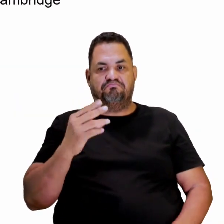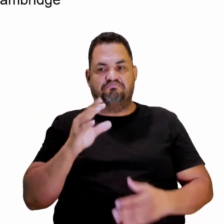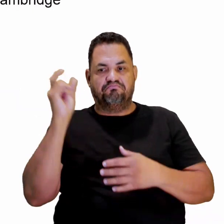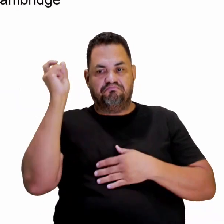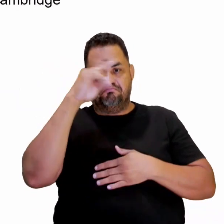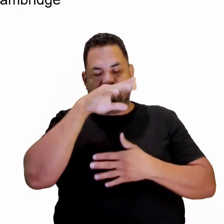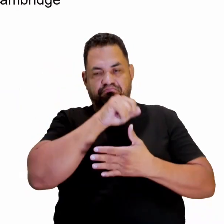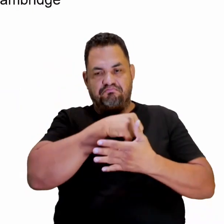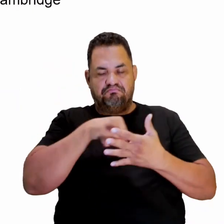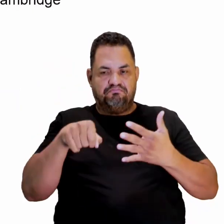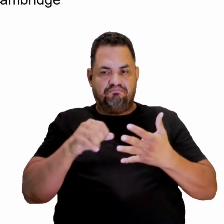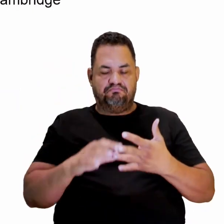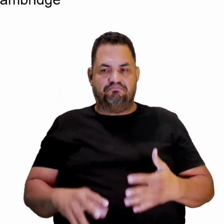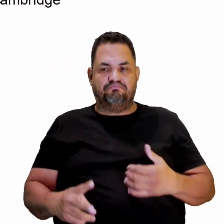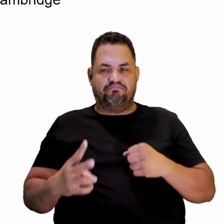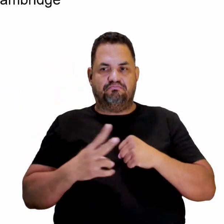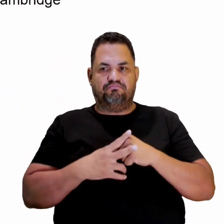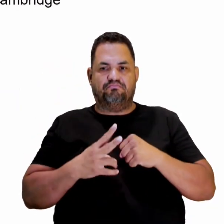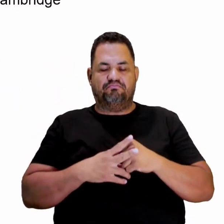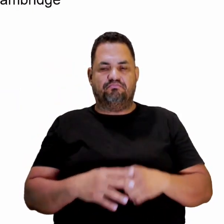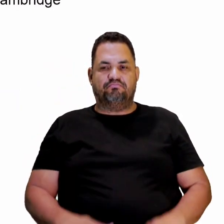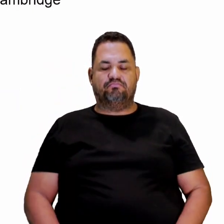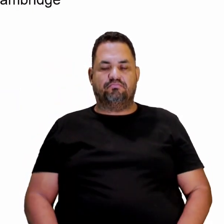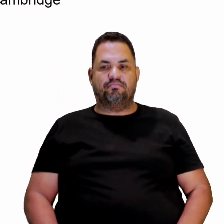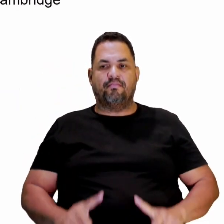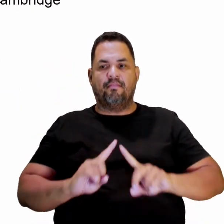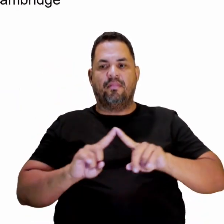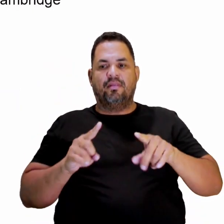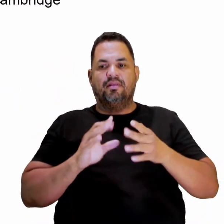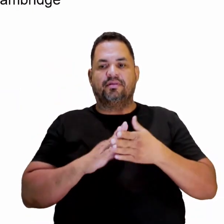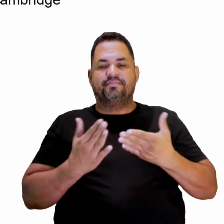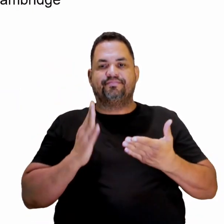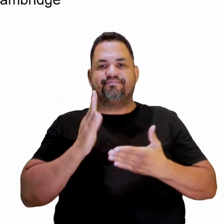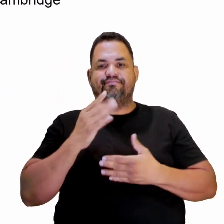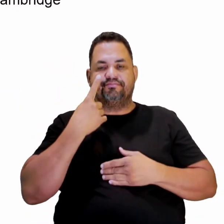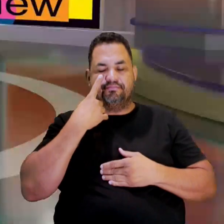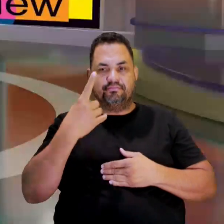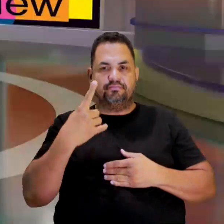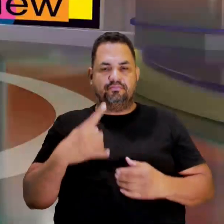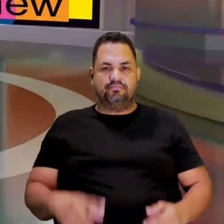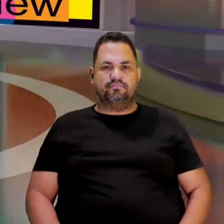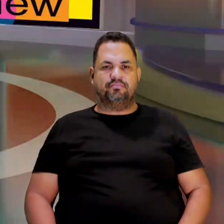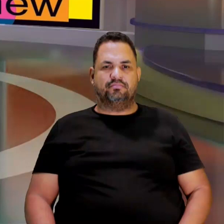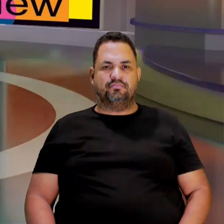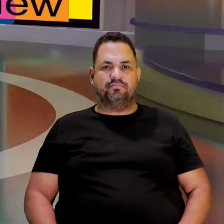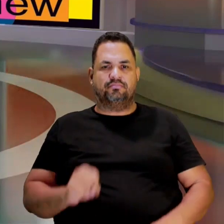de se colocar o verbo will. Mas, de qualquer forma, vocês já viram aí.